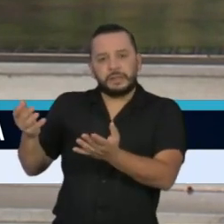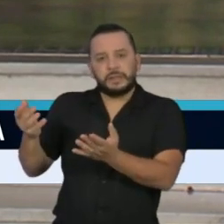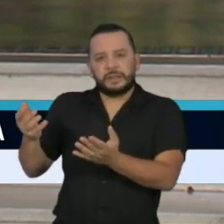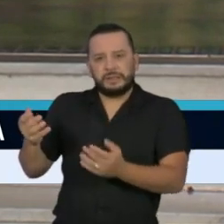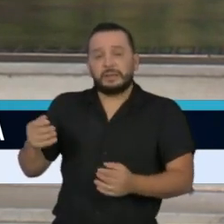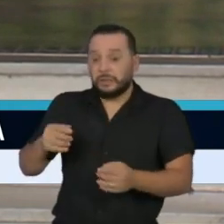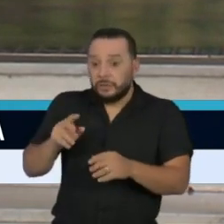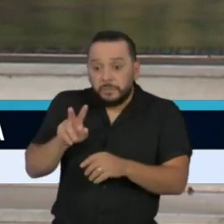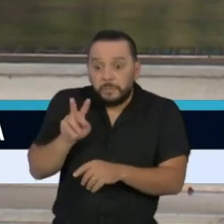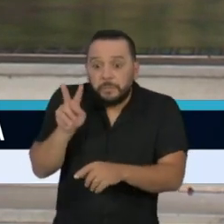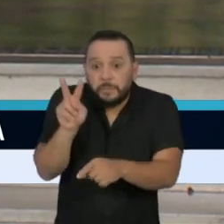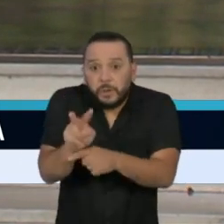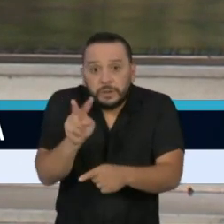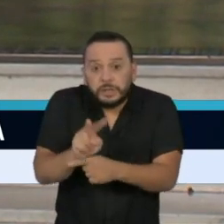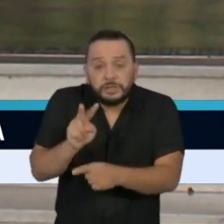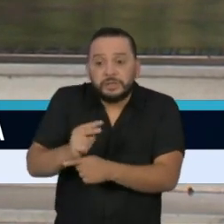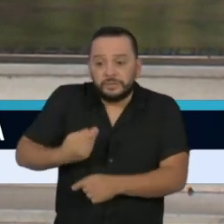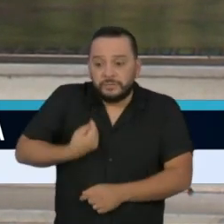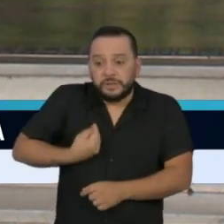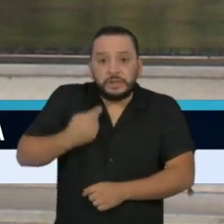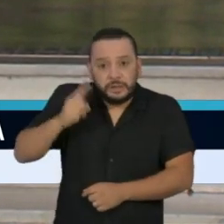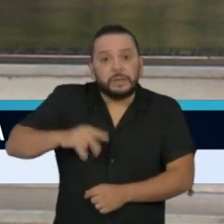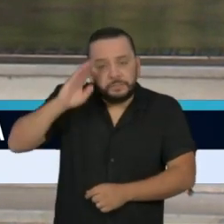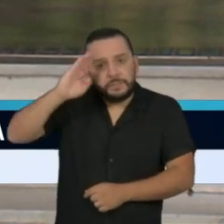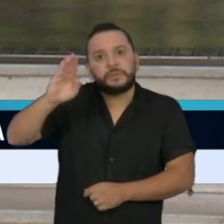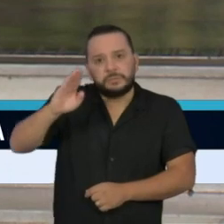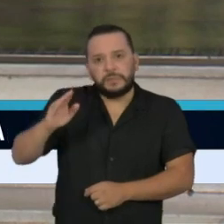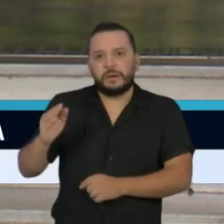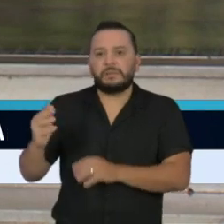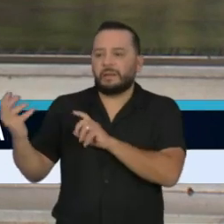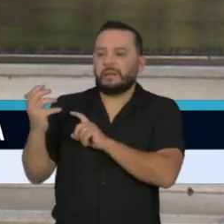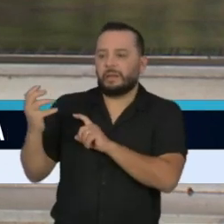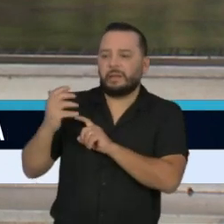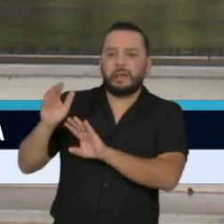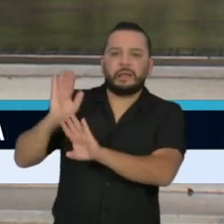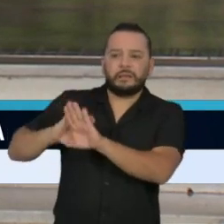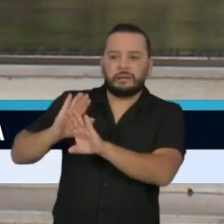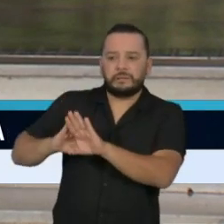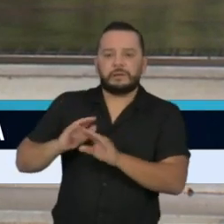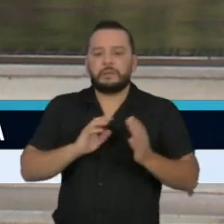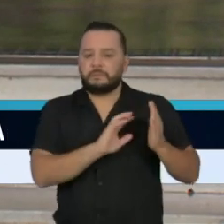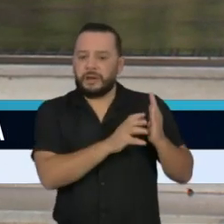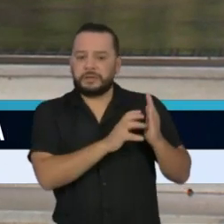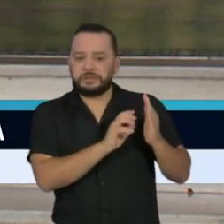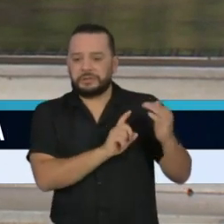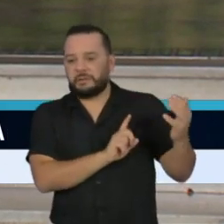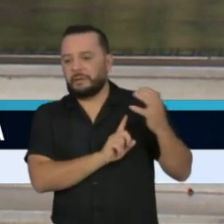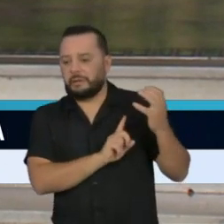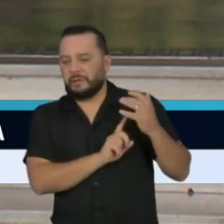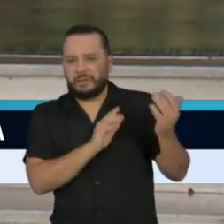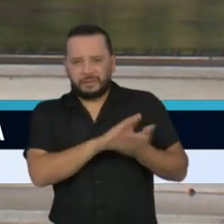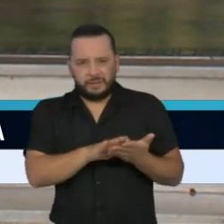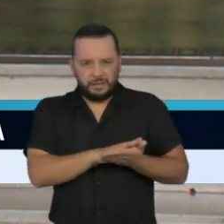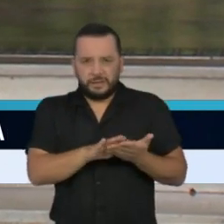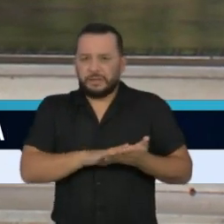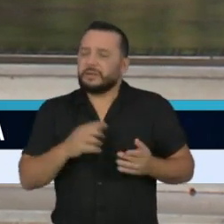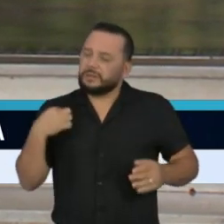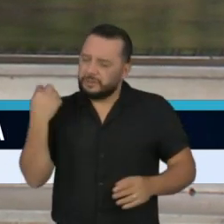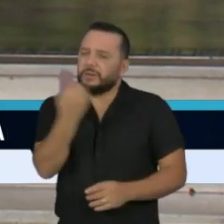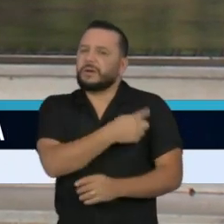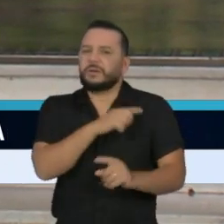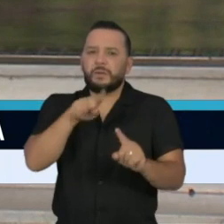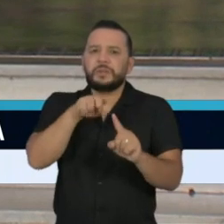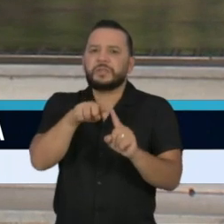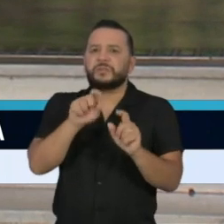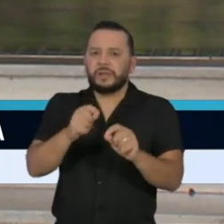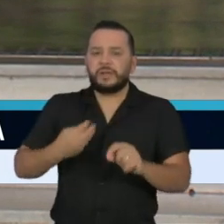partidário, eleitoral. A nossa visão é proteger vidas. Desde o início, essa é a 28ª coletiva de imprensa, todas elas nós temos